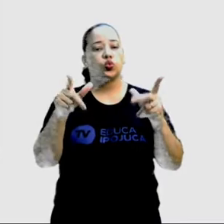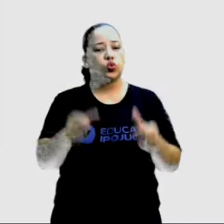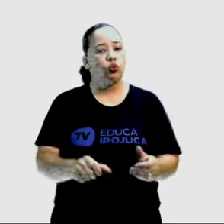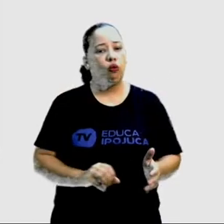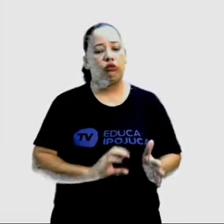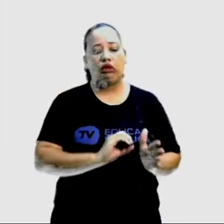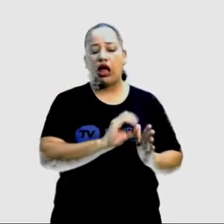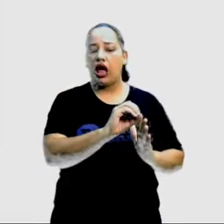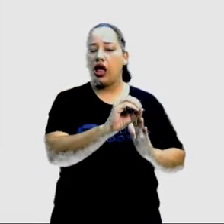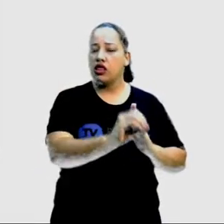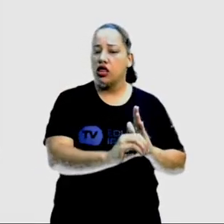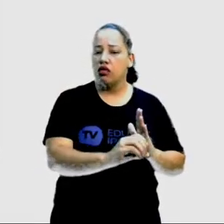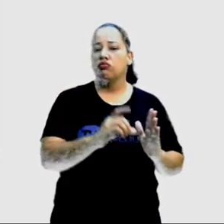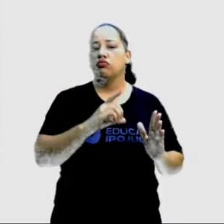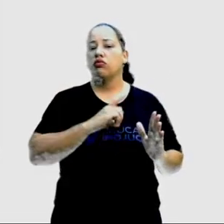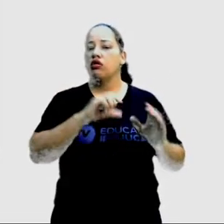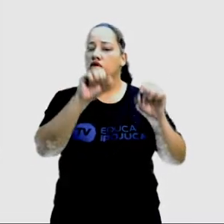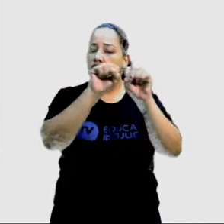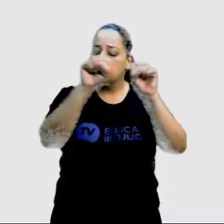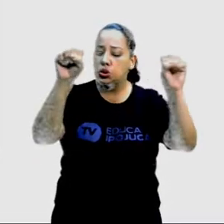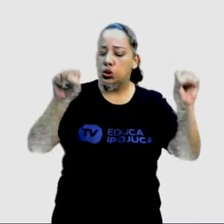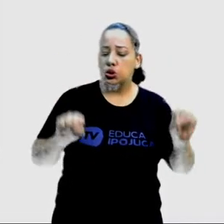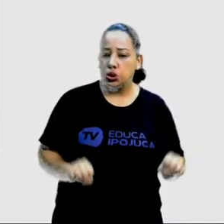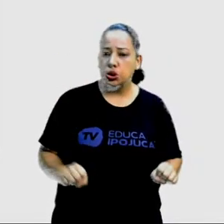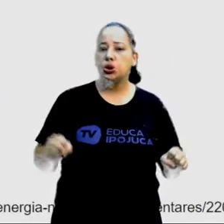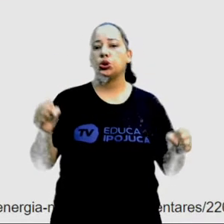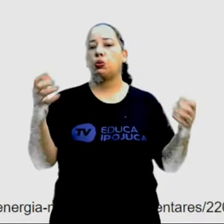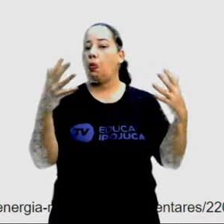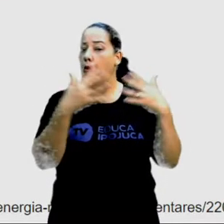sistemas complexos, mas interligados.